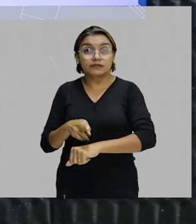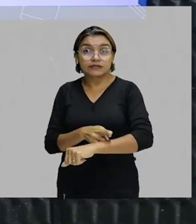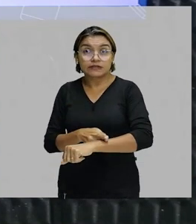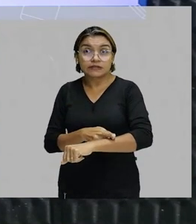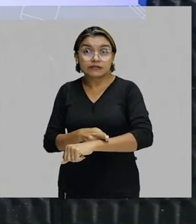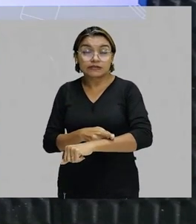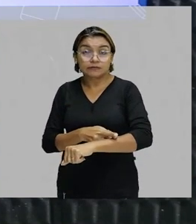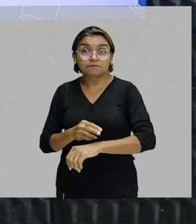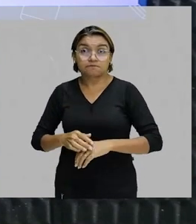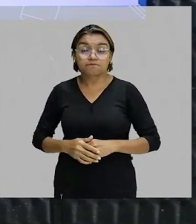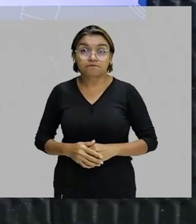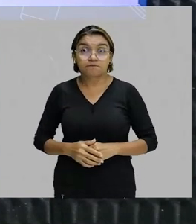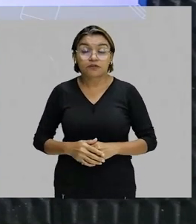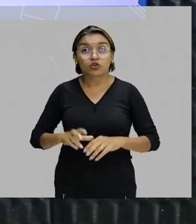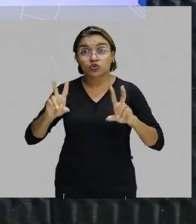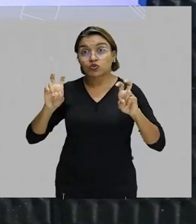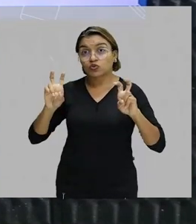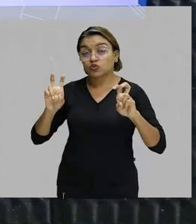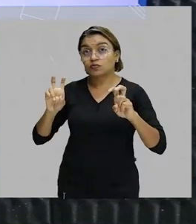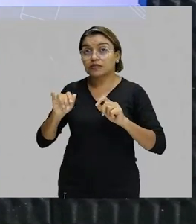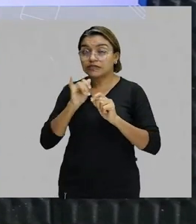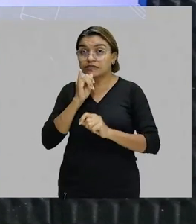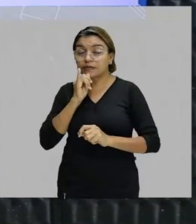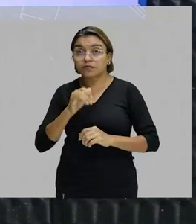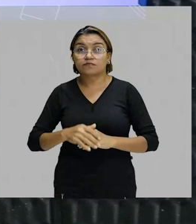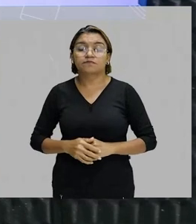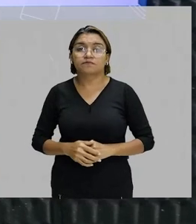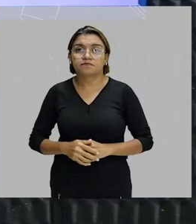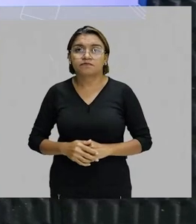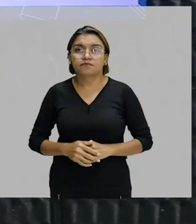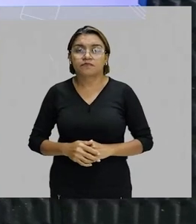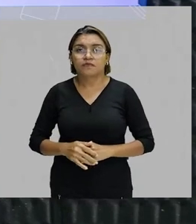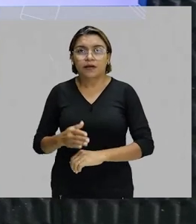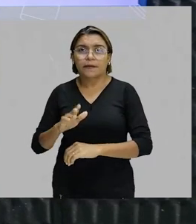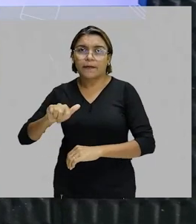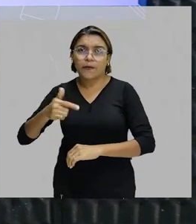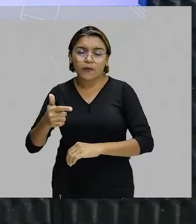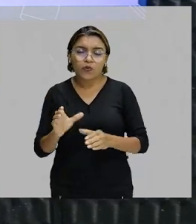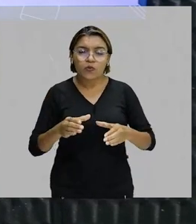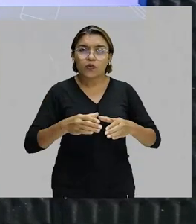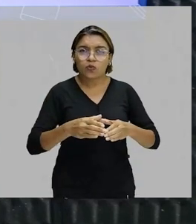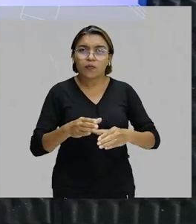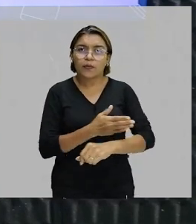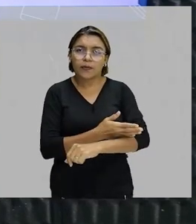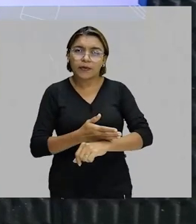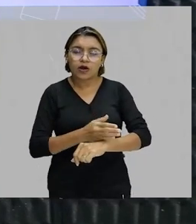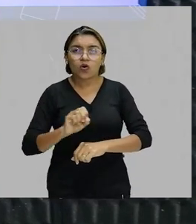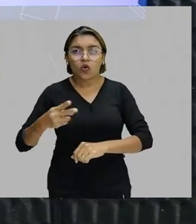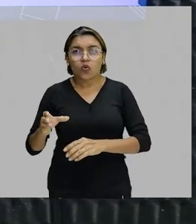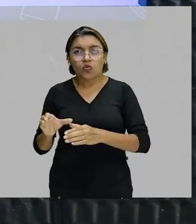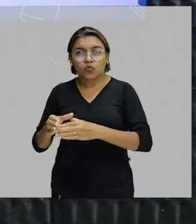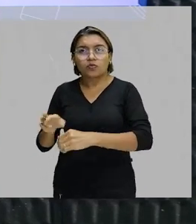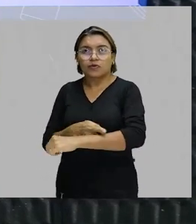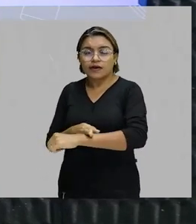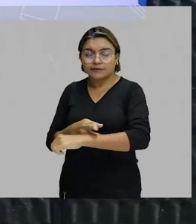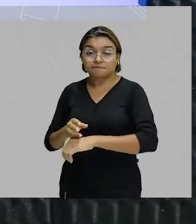supremacia racial sobretudo dos brancos em relação às demais etnias ou raças Então a gente tem um momento